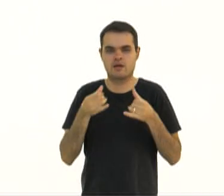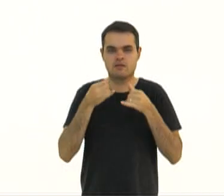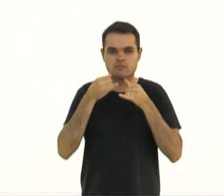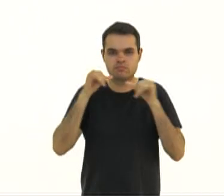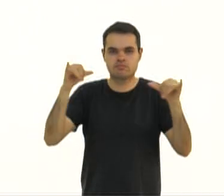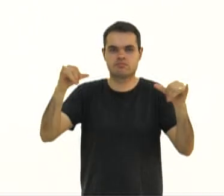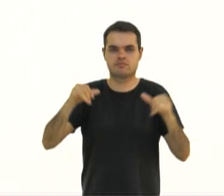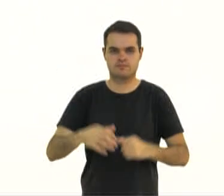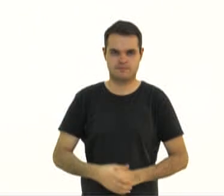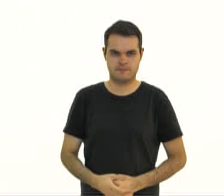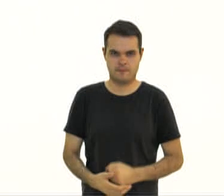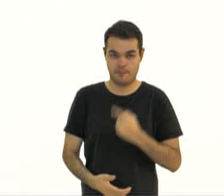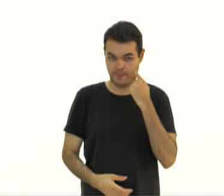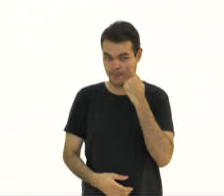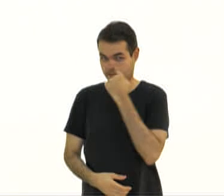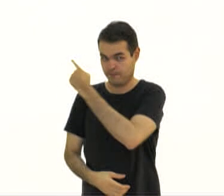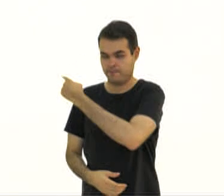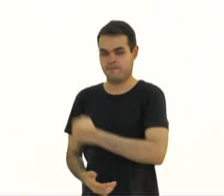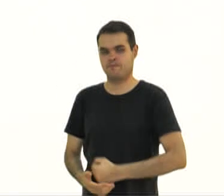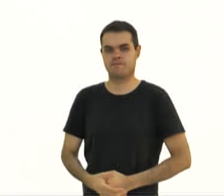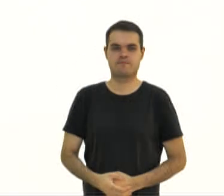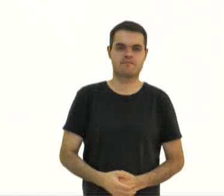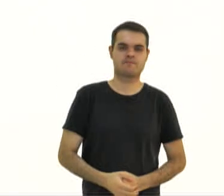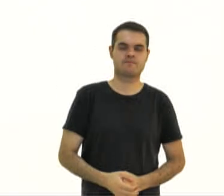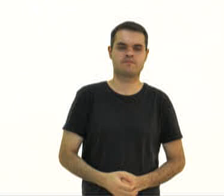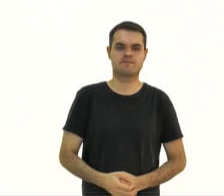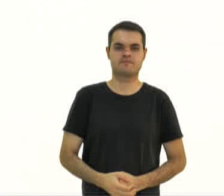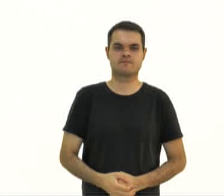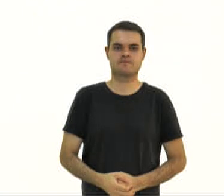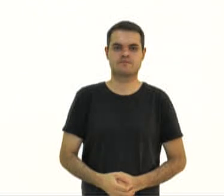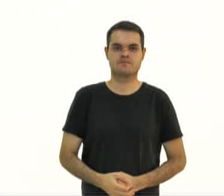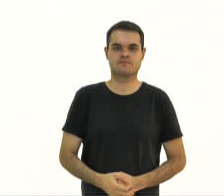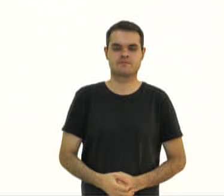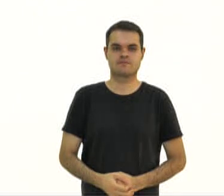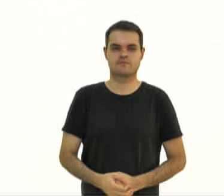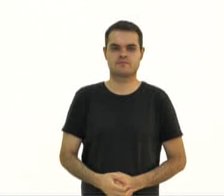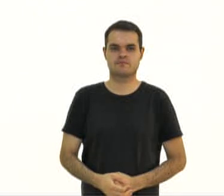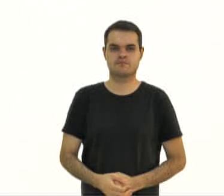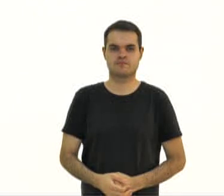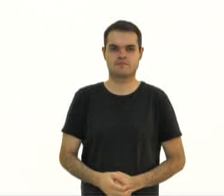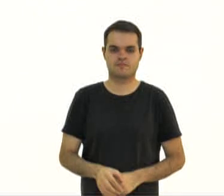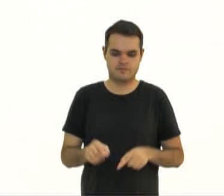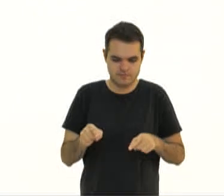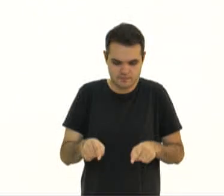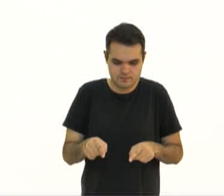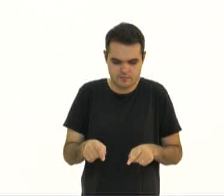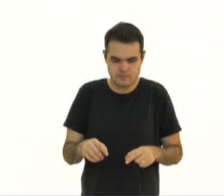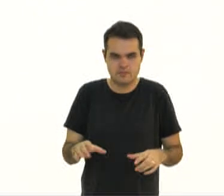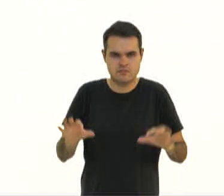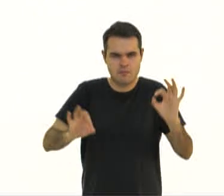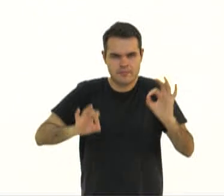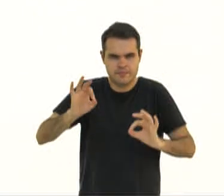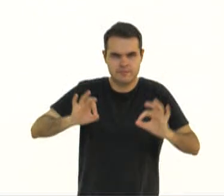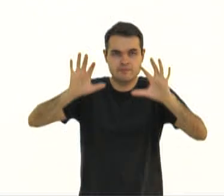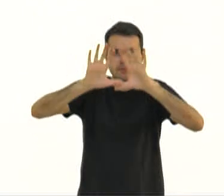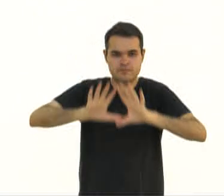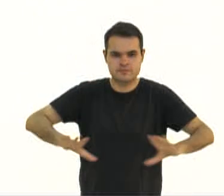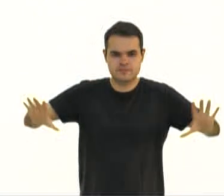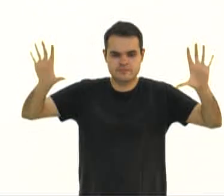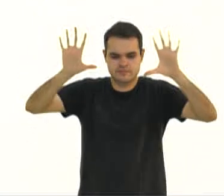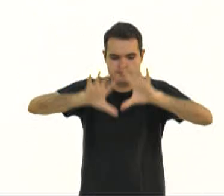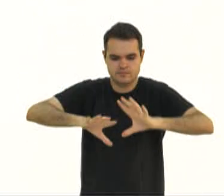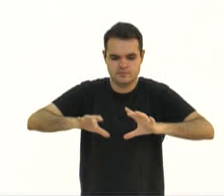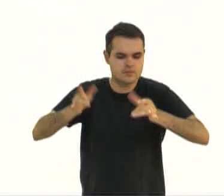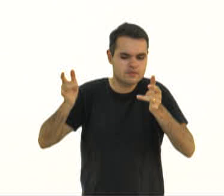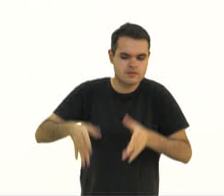imagem? Vamos lá, vamos analisar agora. O material produzido pelo processo esquematizado acima e é utilizado para